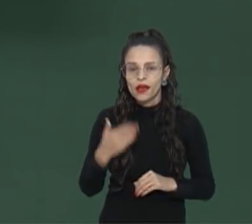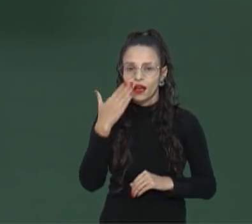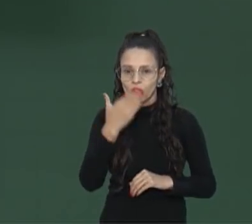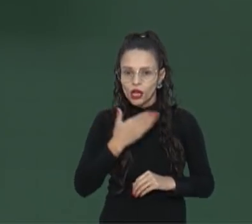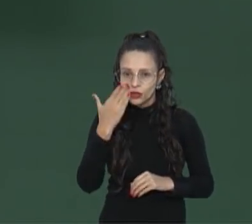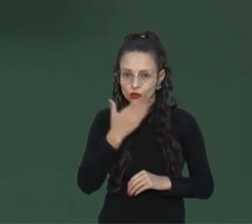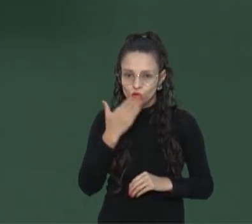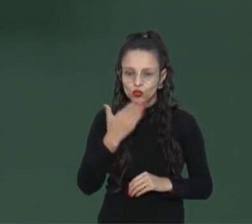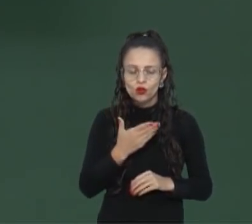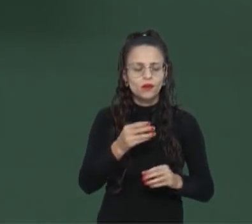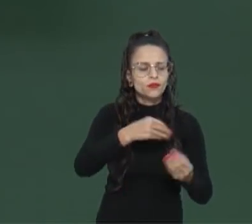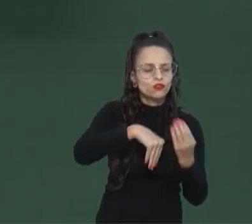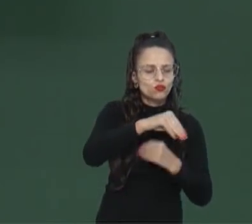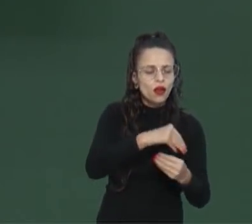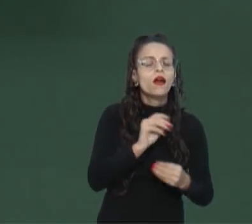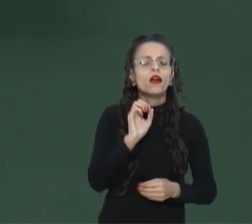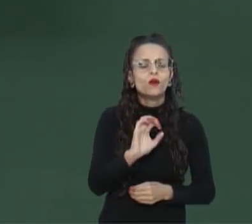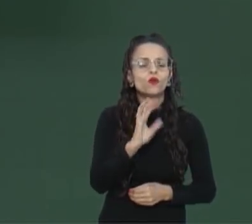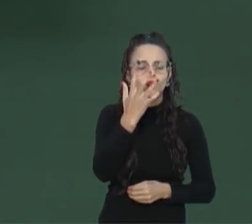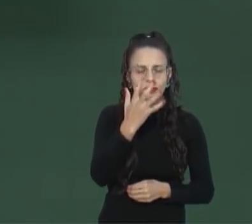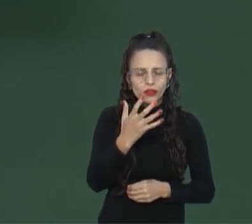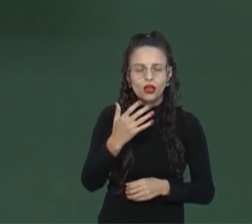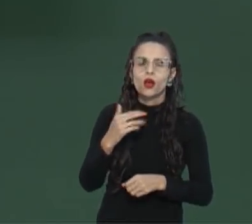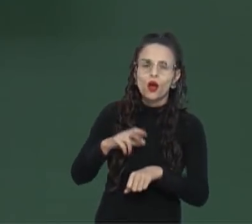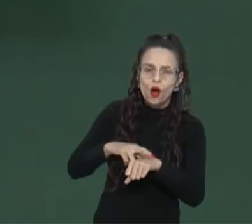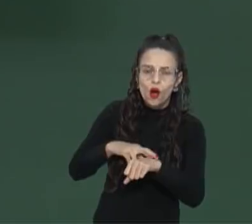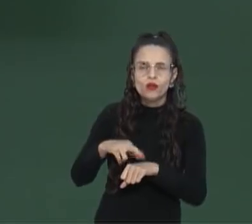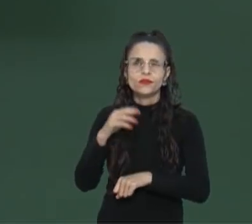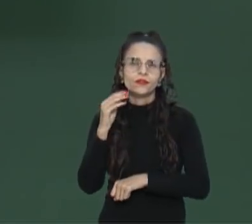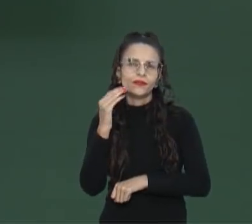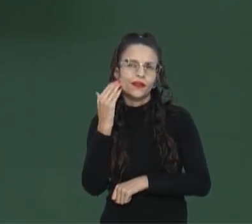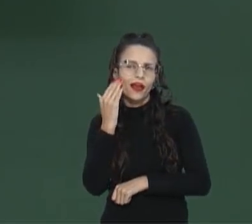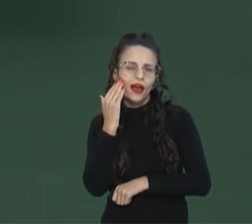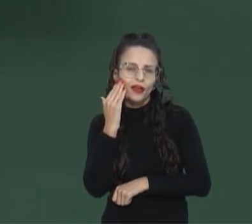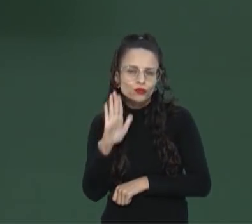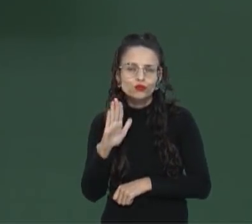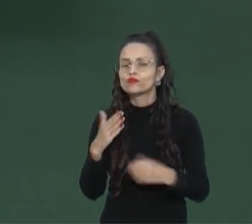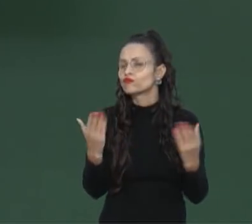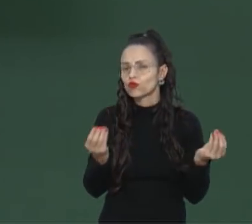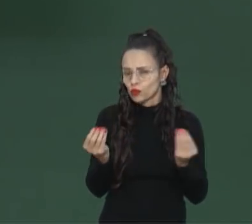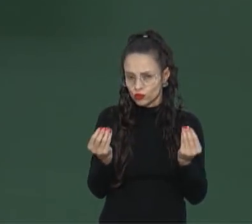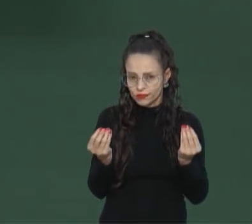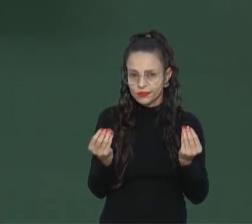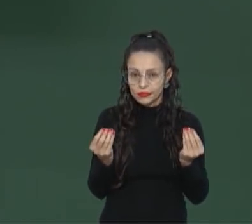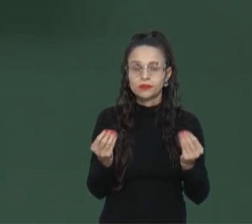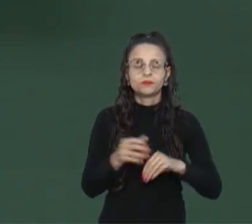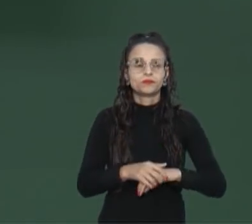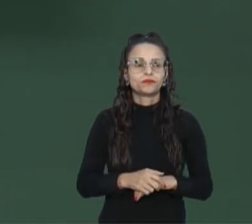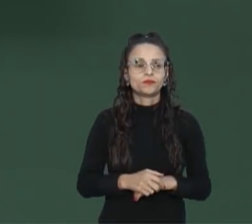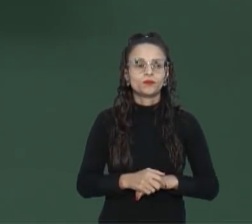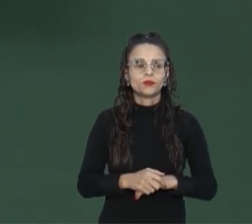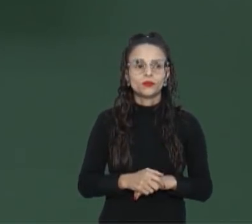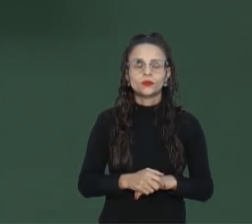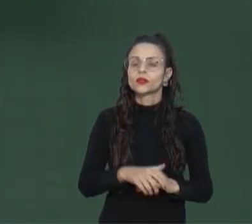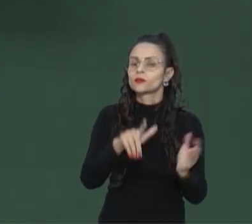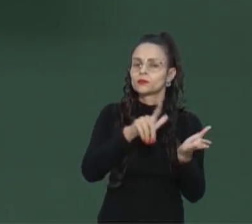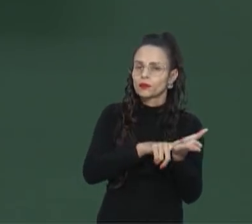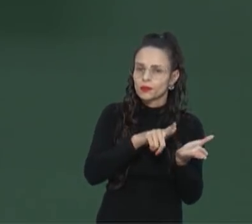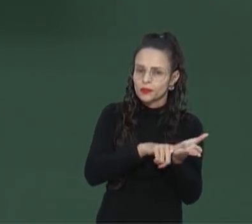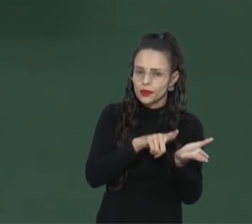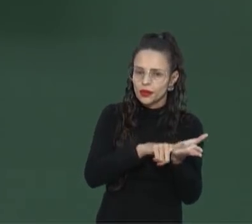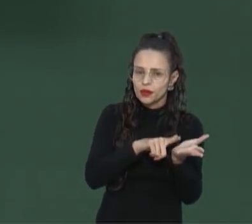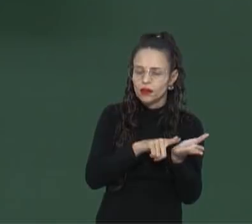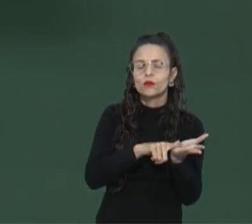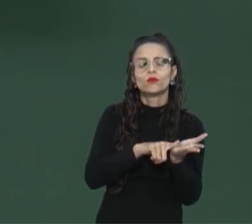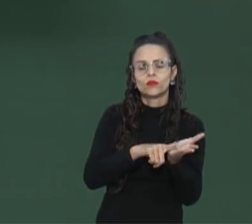coloco o suco de repolho roxo, o que aconteceu? Ficou rosa, ficou azul, apareceu um número. O que aconteceu? Quando eu colocar o papel indicador,